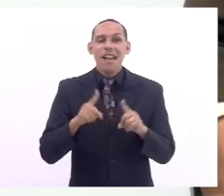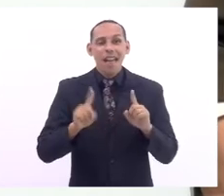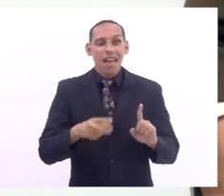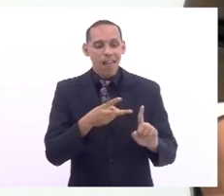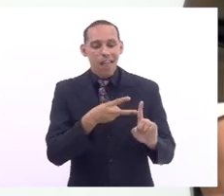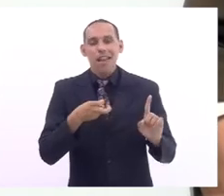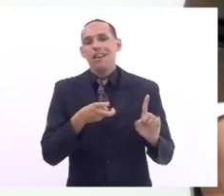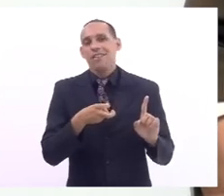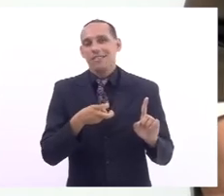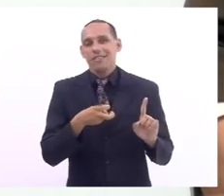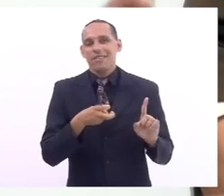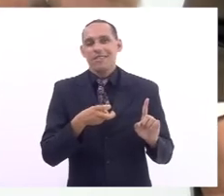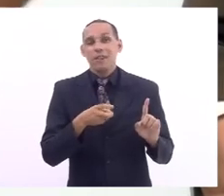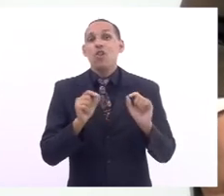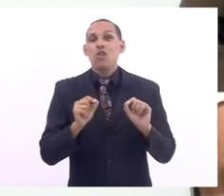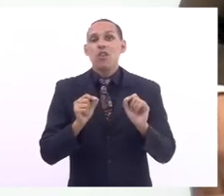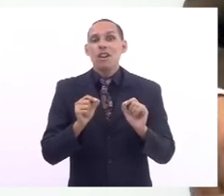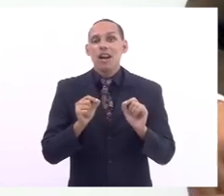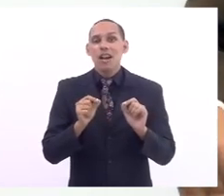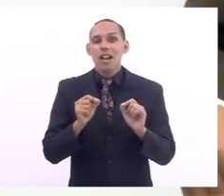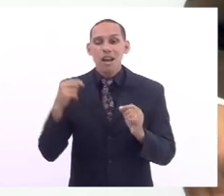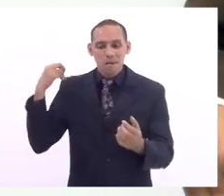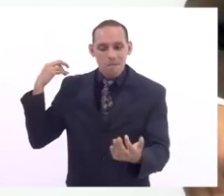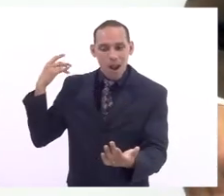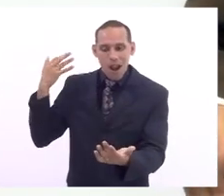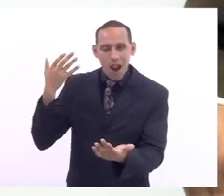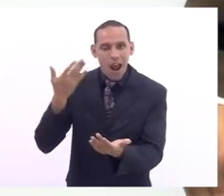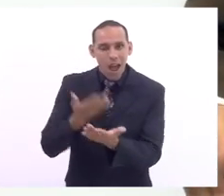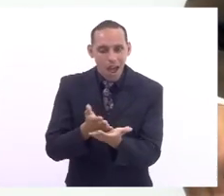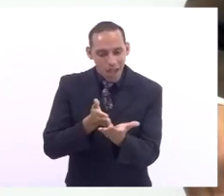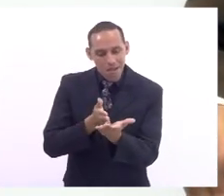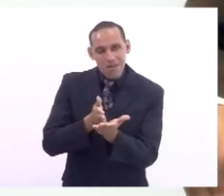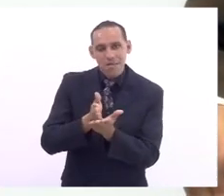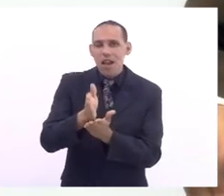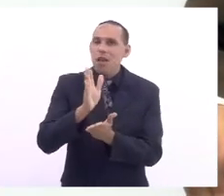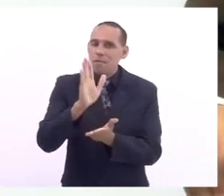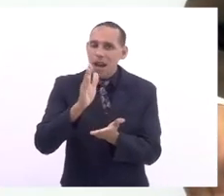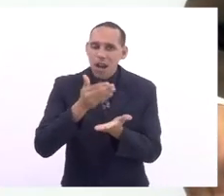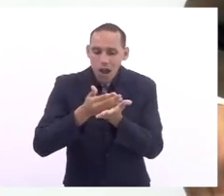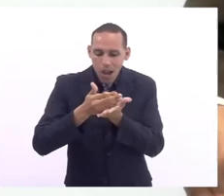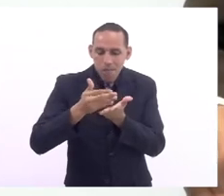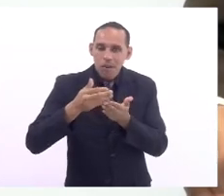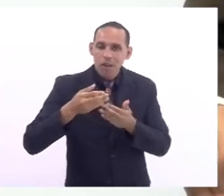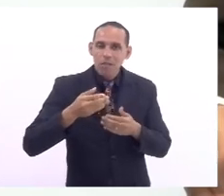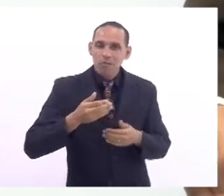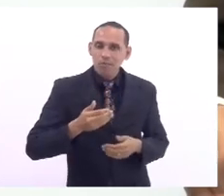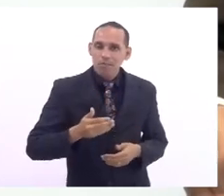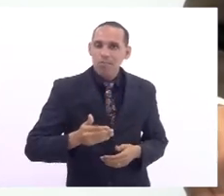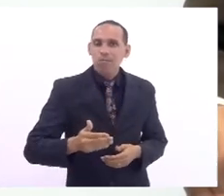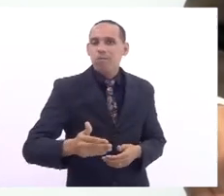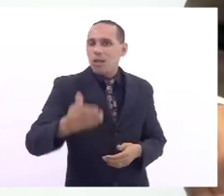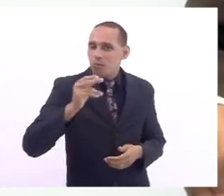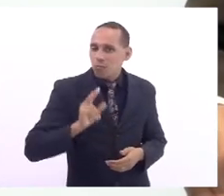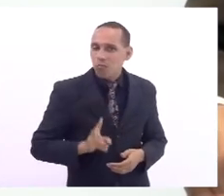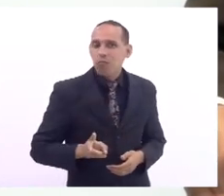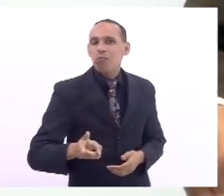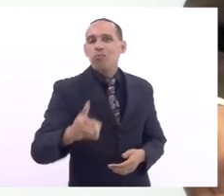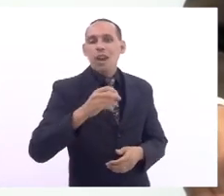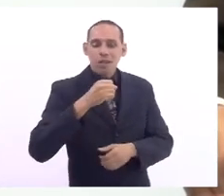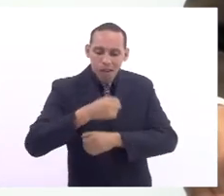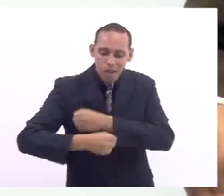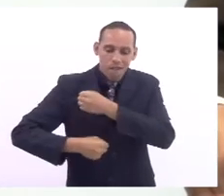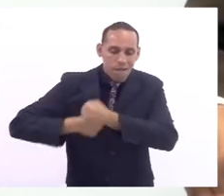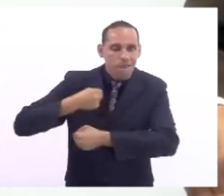é um reconhecimento da trajetória até aqui mas ela é ponto de partida também e para os próximos anos ela